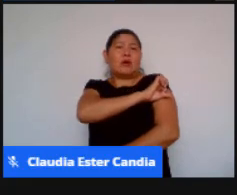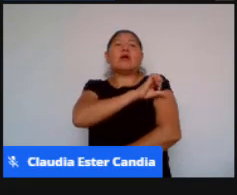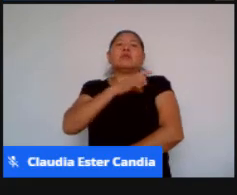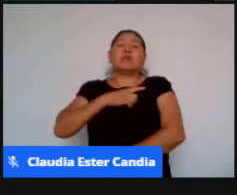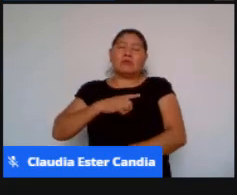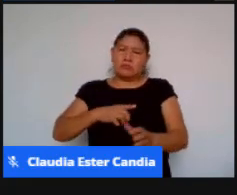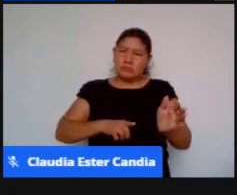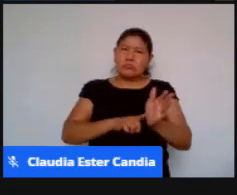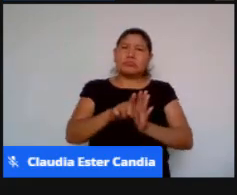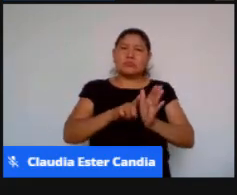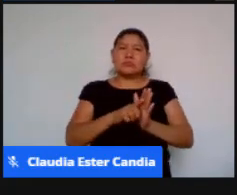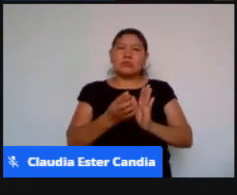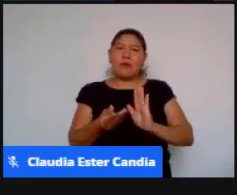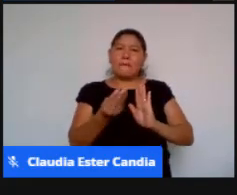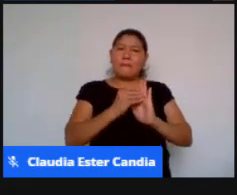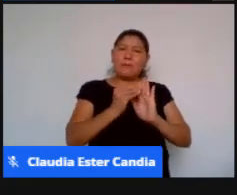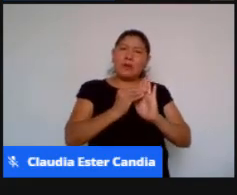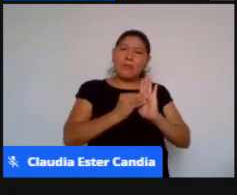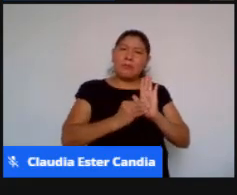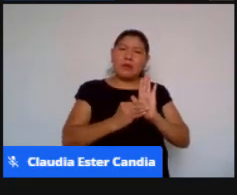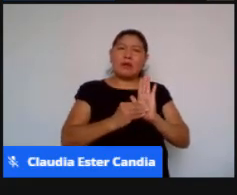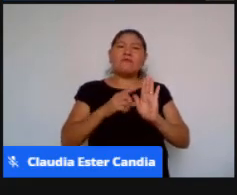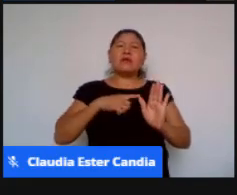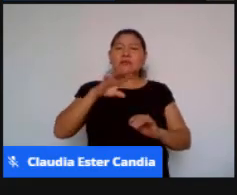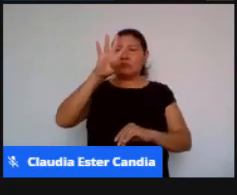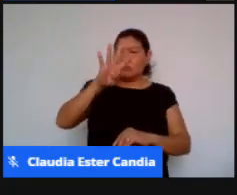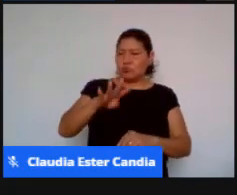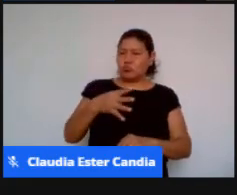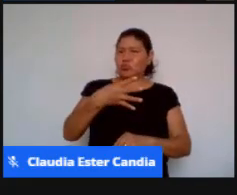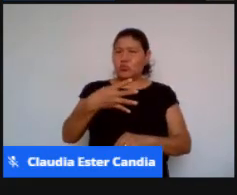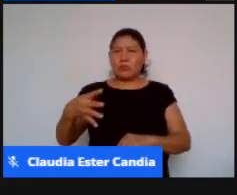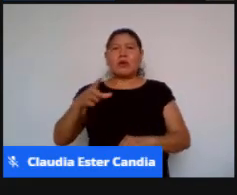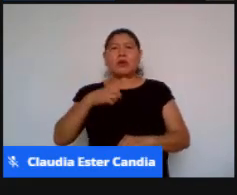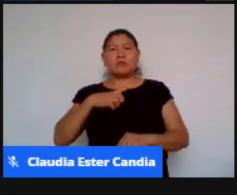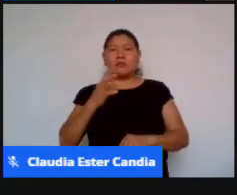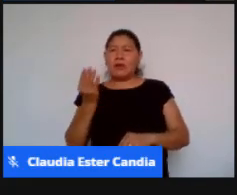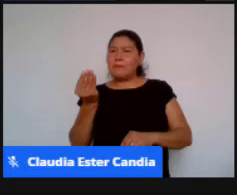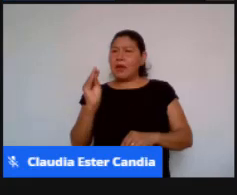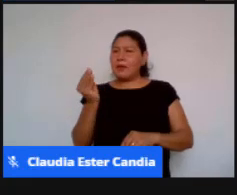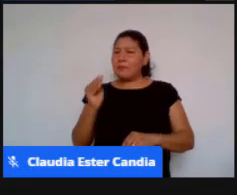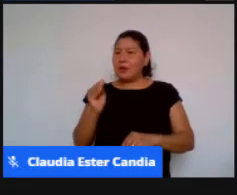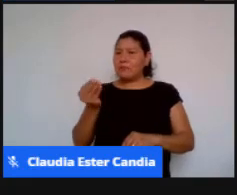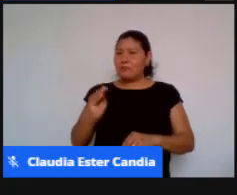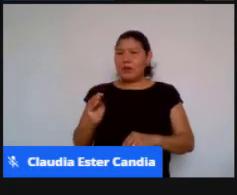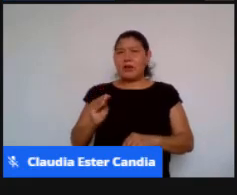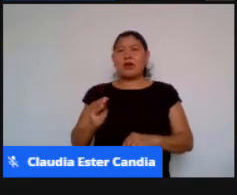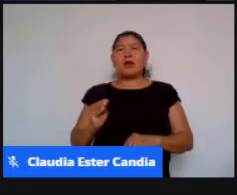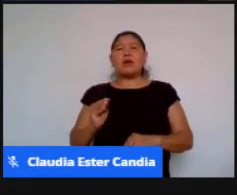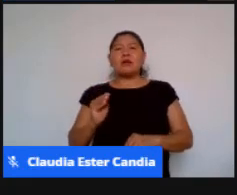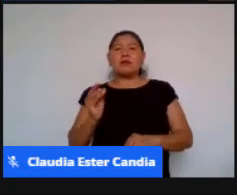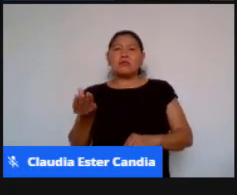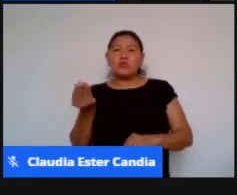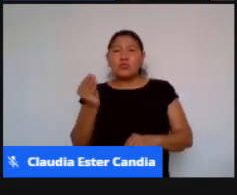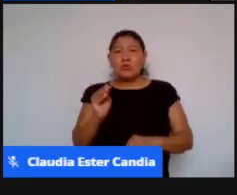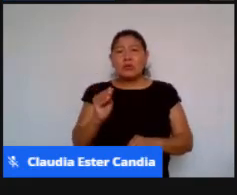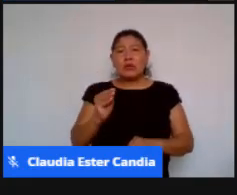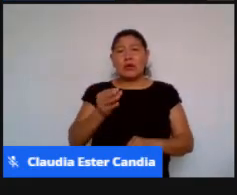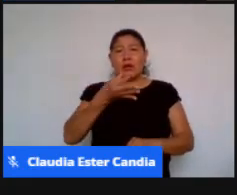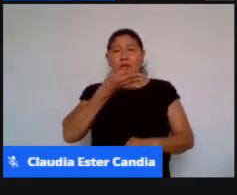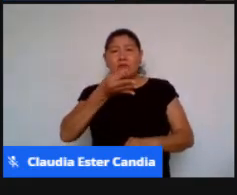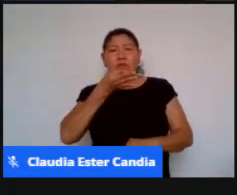ela vai colocar uma planilha para depois, né? Vocês colocarem esses dados todos, mas vai uma CI,